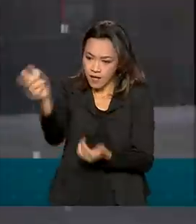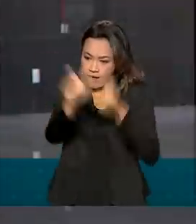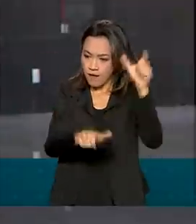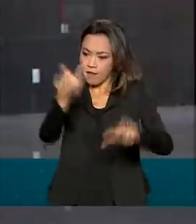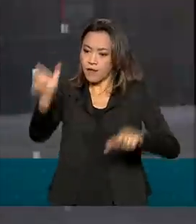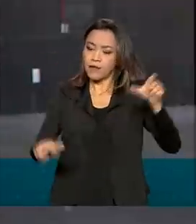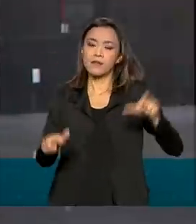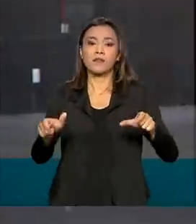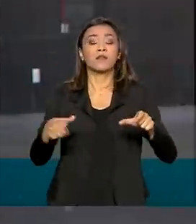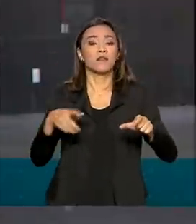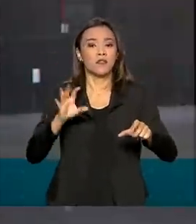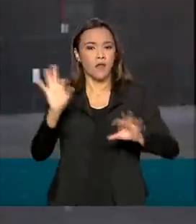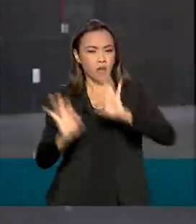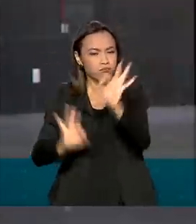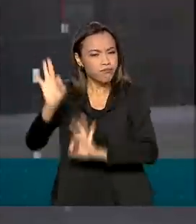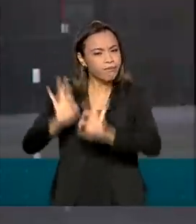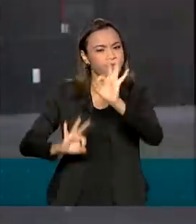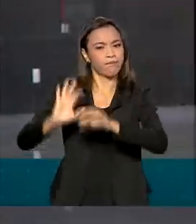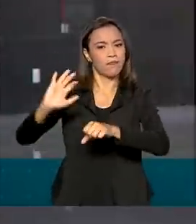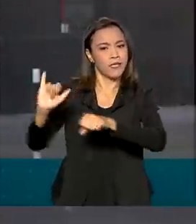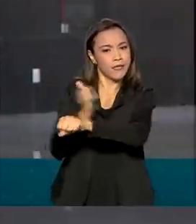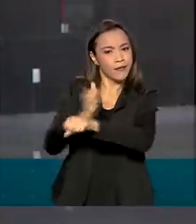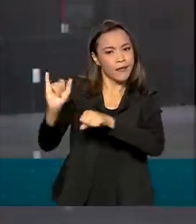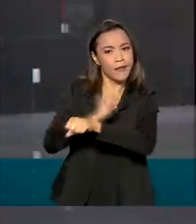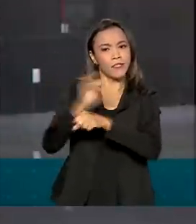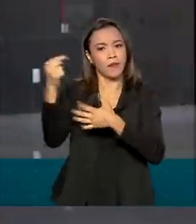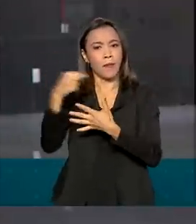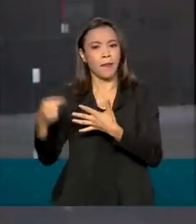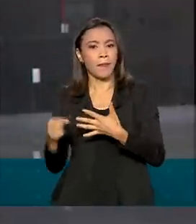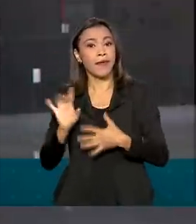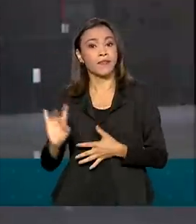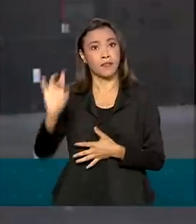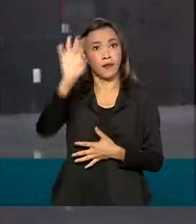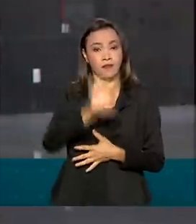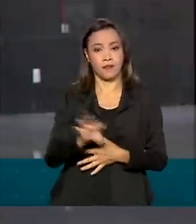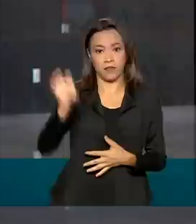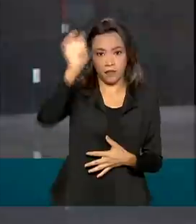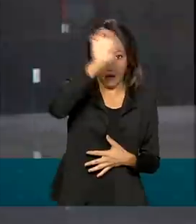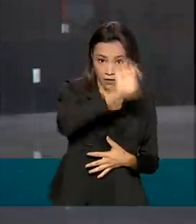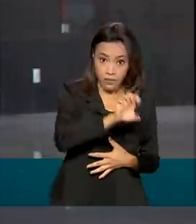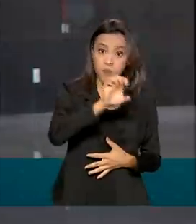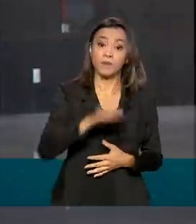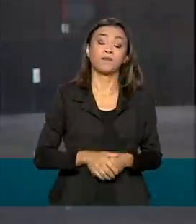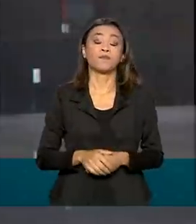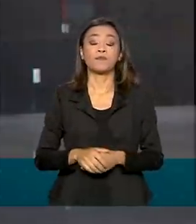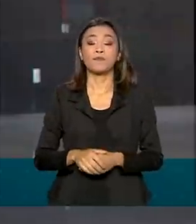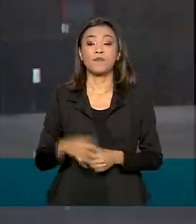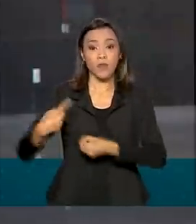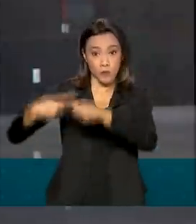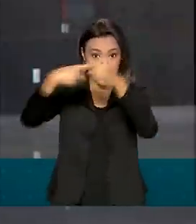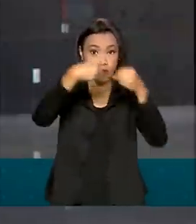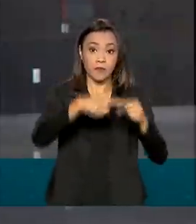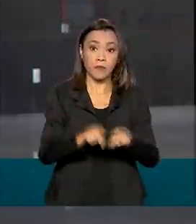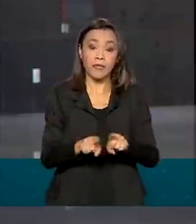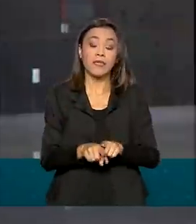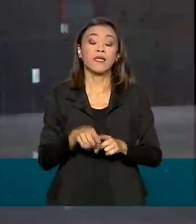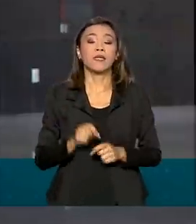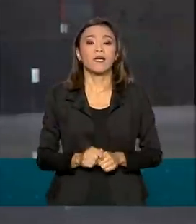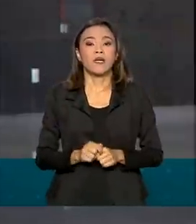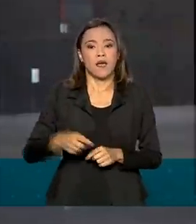segundo a estratégia, a organização de cada estado e município, a logística de cada estado e município. Os trabalhadores eles